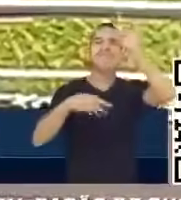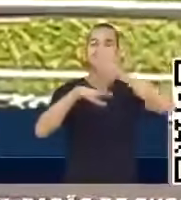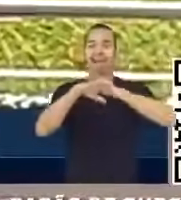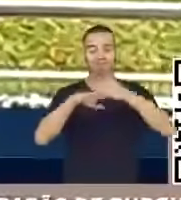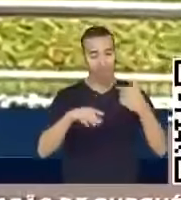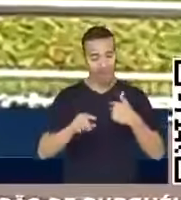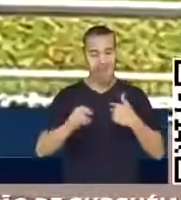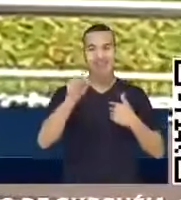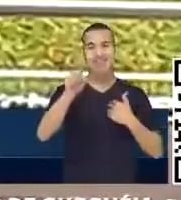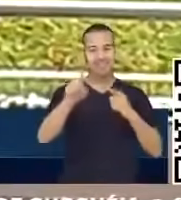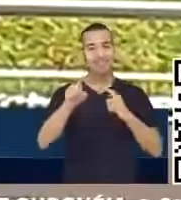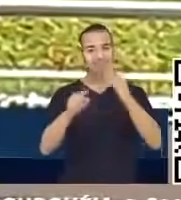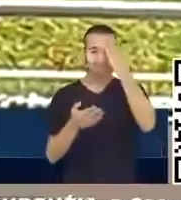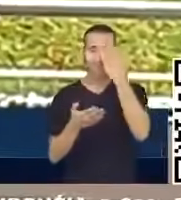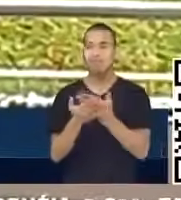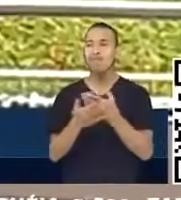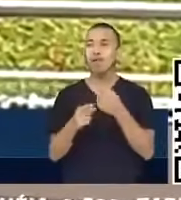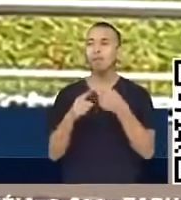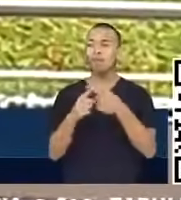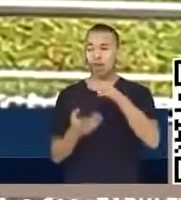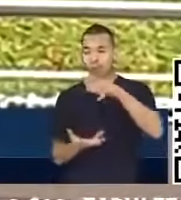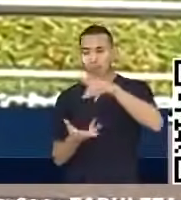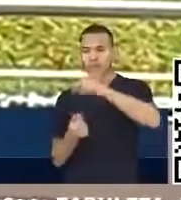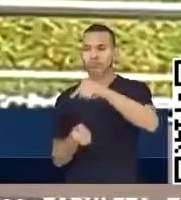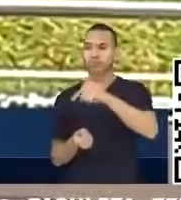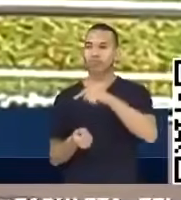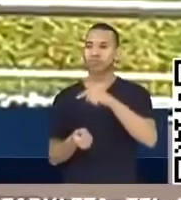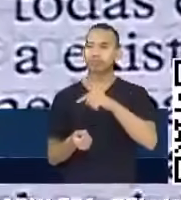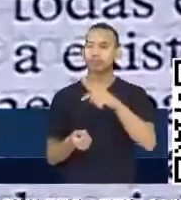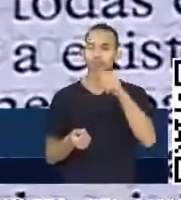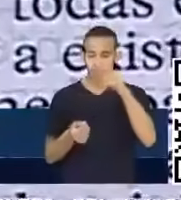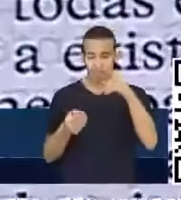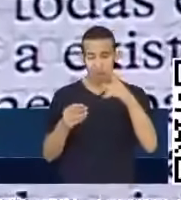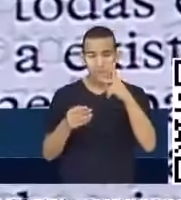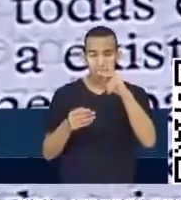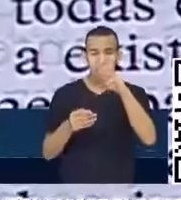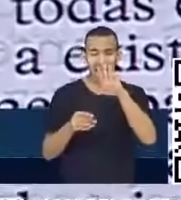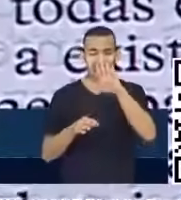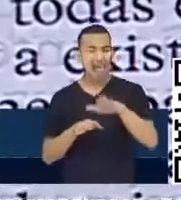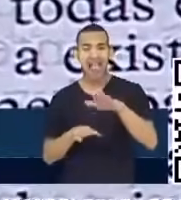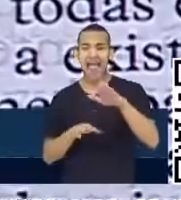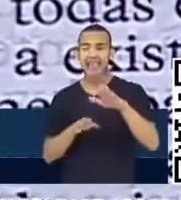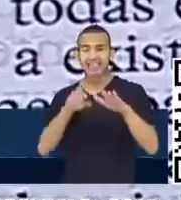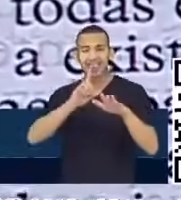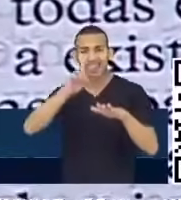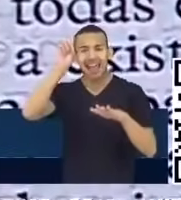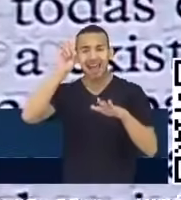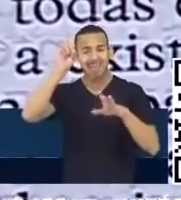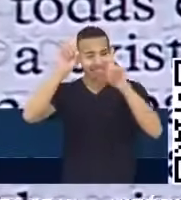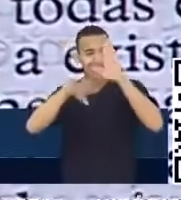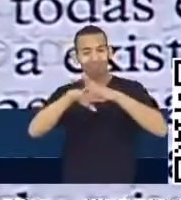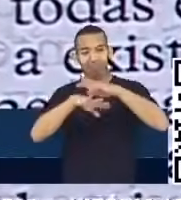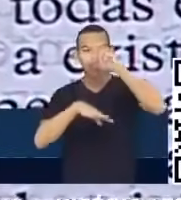que eu e você confiamos porque a Terra é uma estradinha do pé dos pés dele Ele